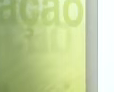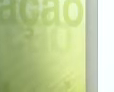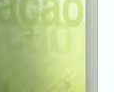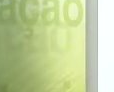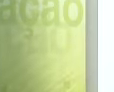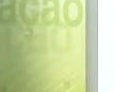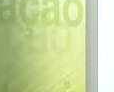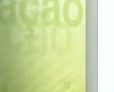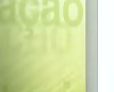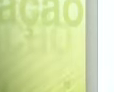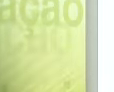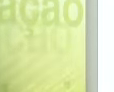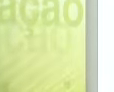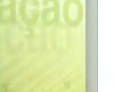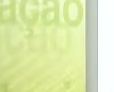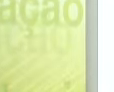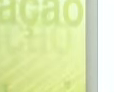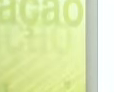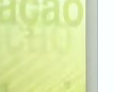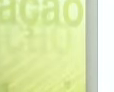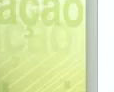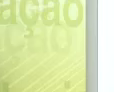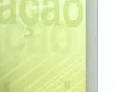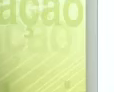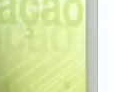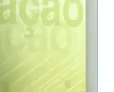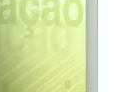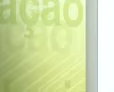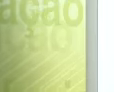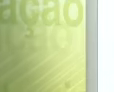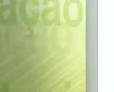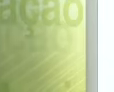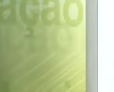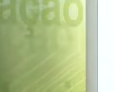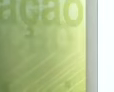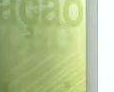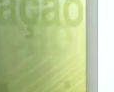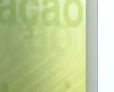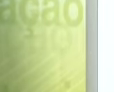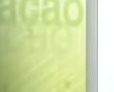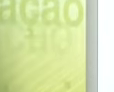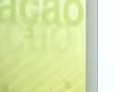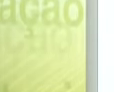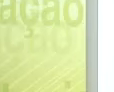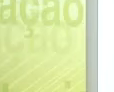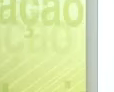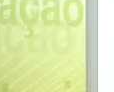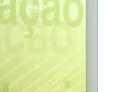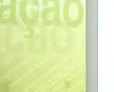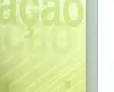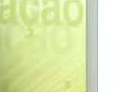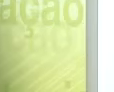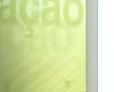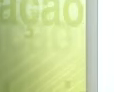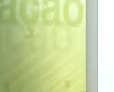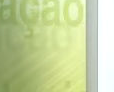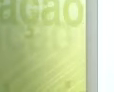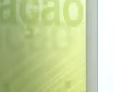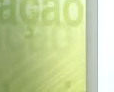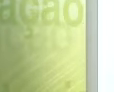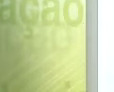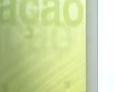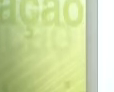formulário HTML que tinha um input para nome, um input para cidade e um input